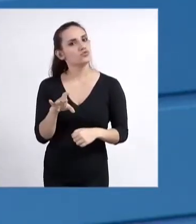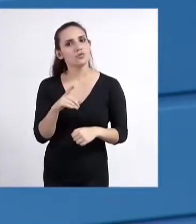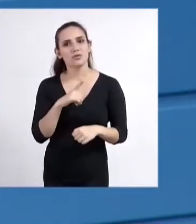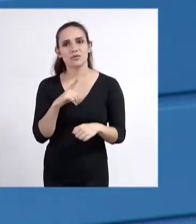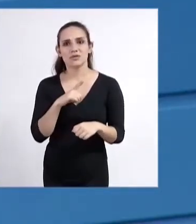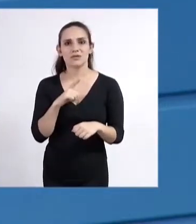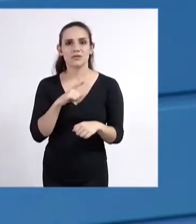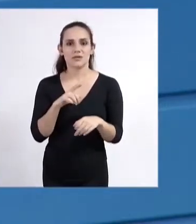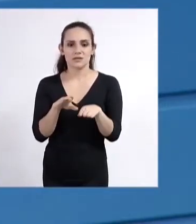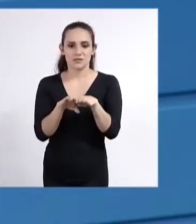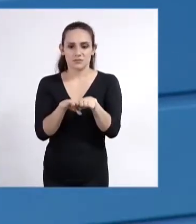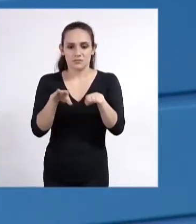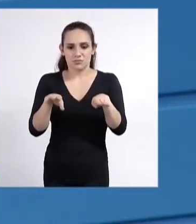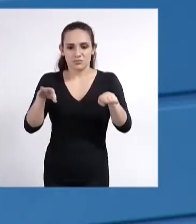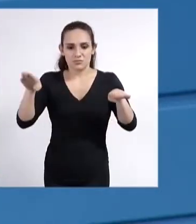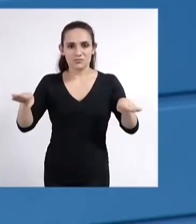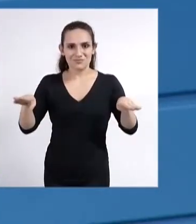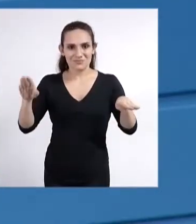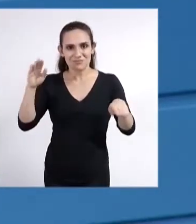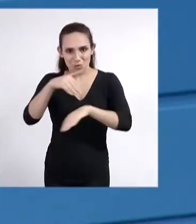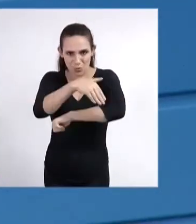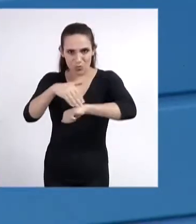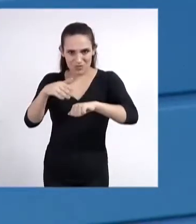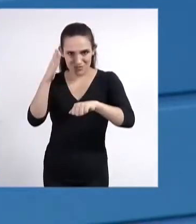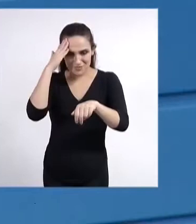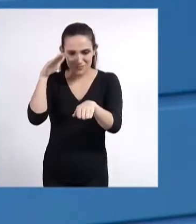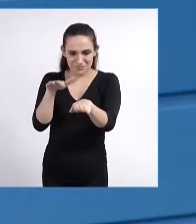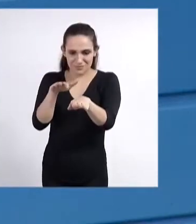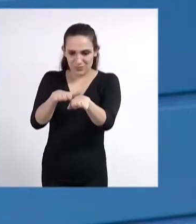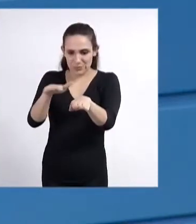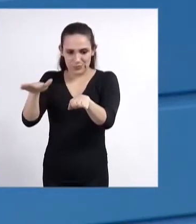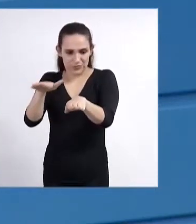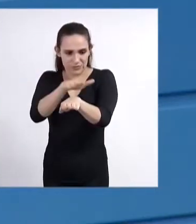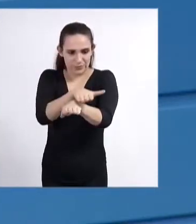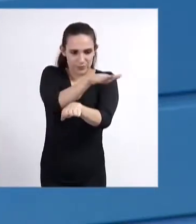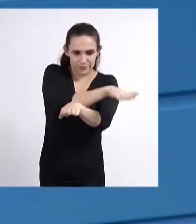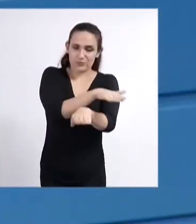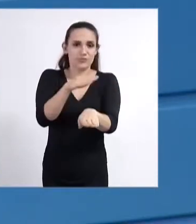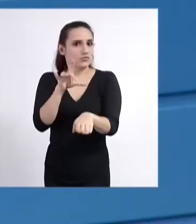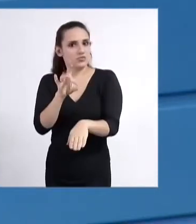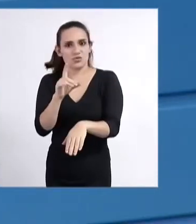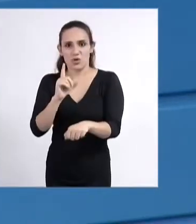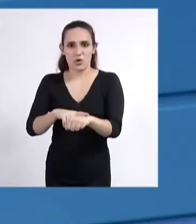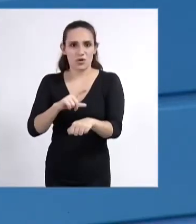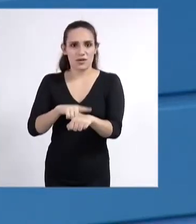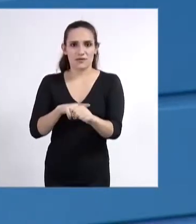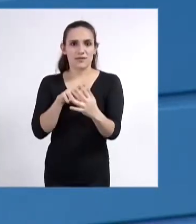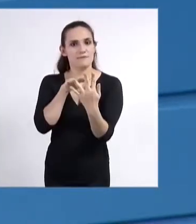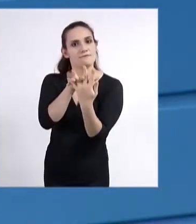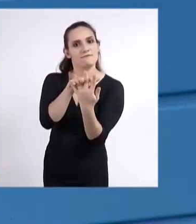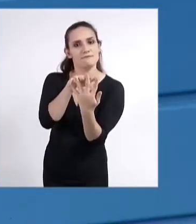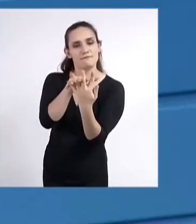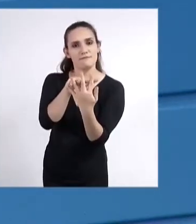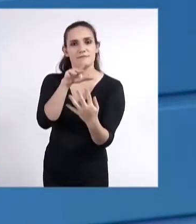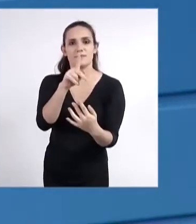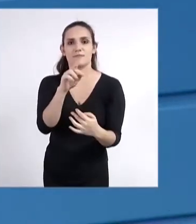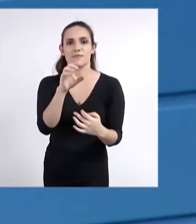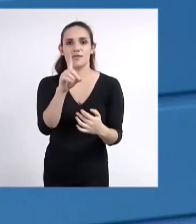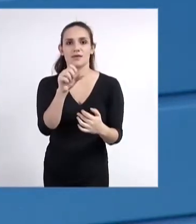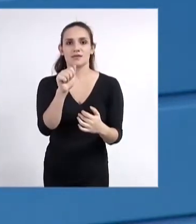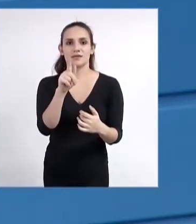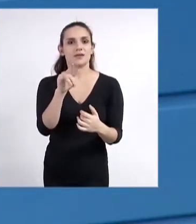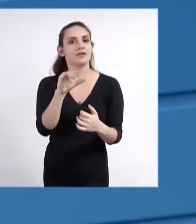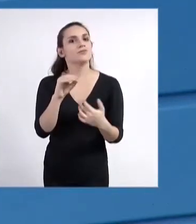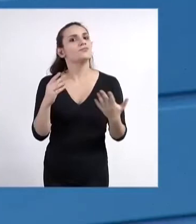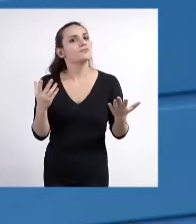de cobrança ou dos pontos de apoio da CCR. Então, penso que esse é um assunto relevante, importante. Vossa